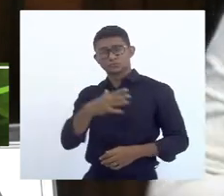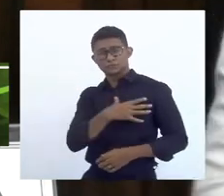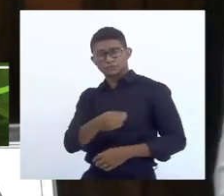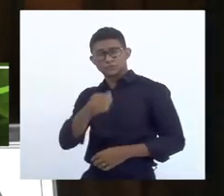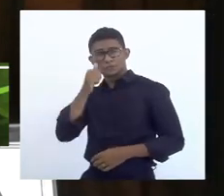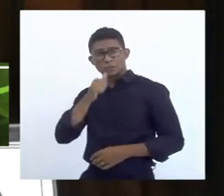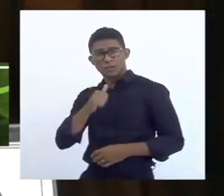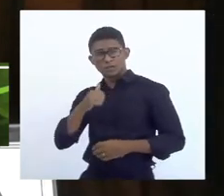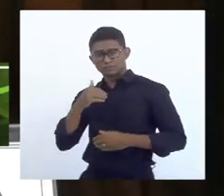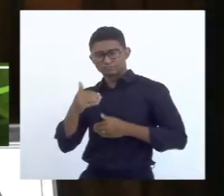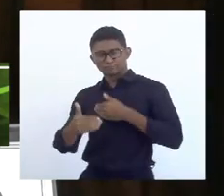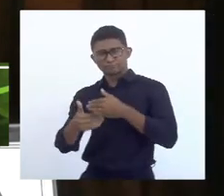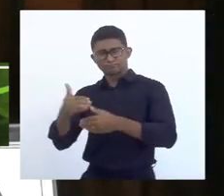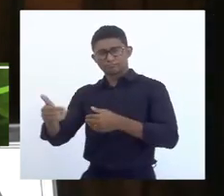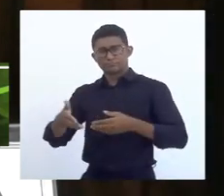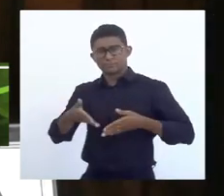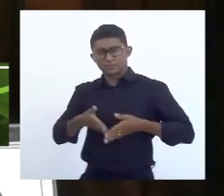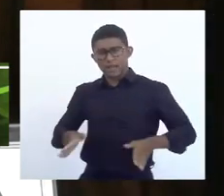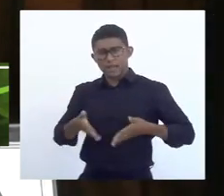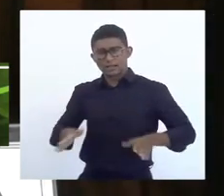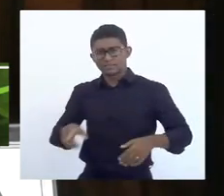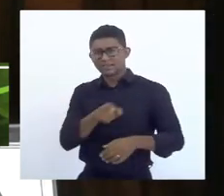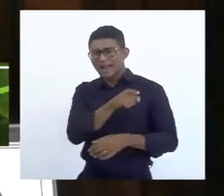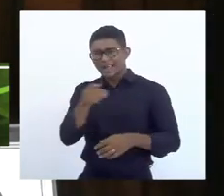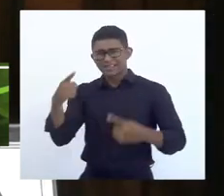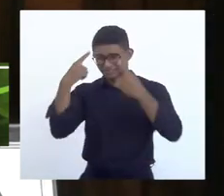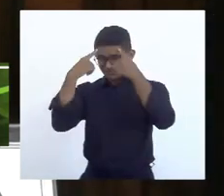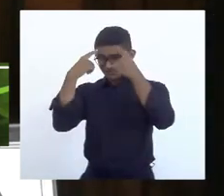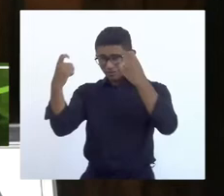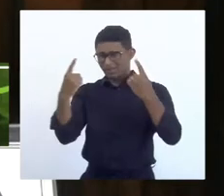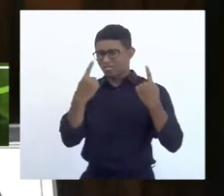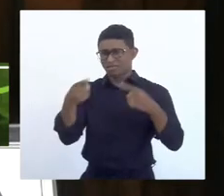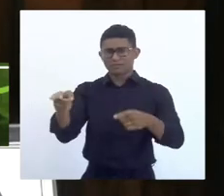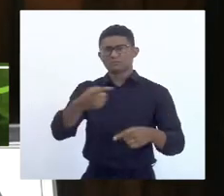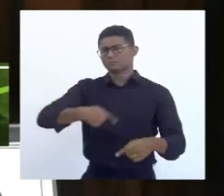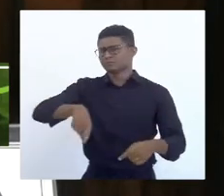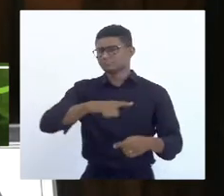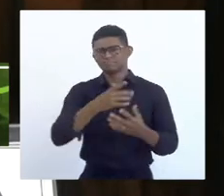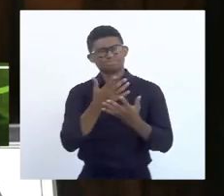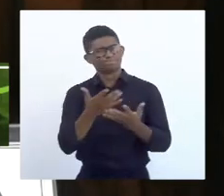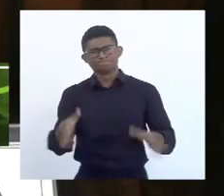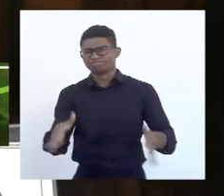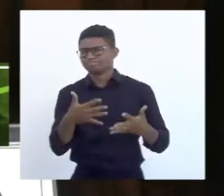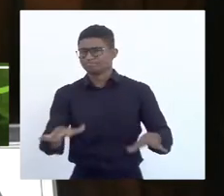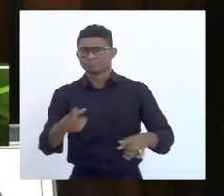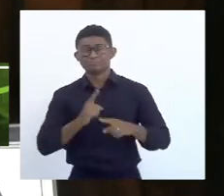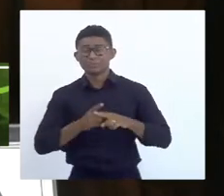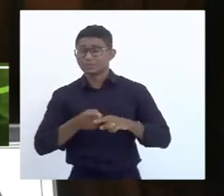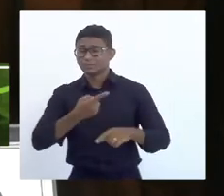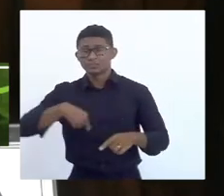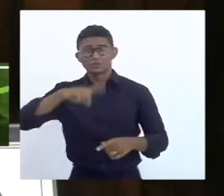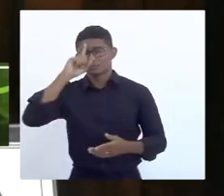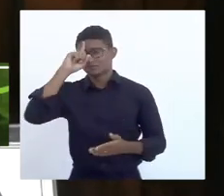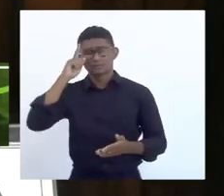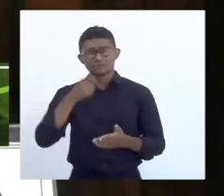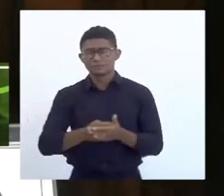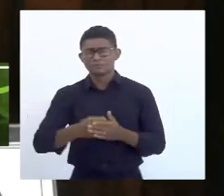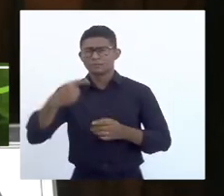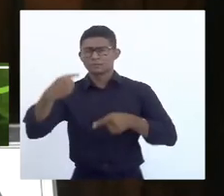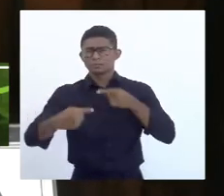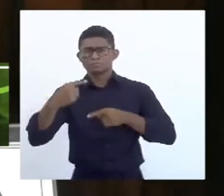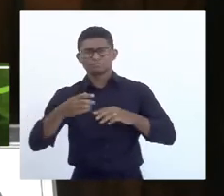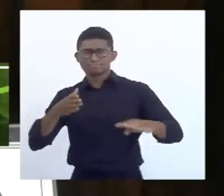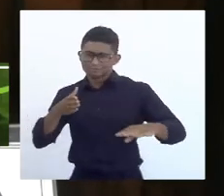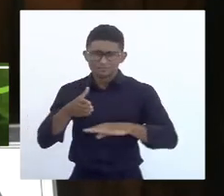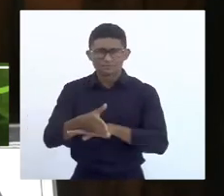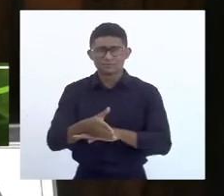sejam submetidas à verdadeira máquina de violência que nós somos por decidir ocupar o espaço público, por decidir transformar o espaço